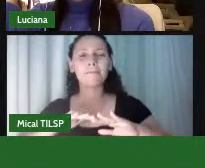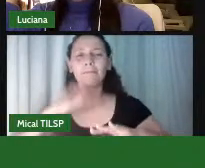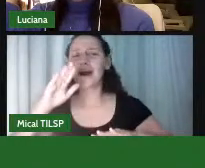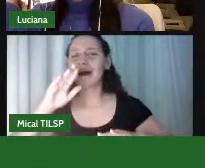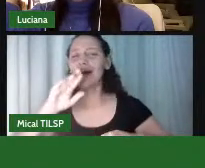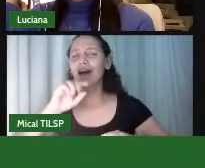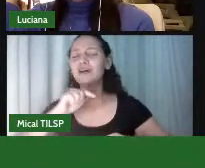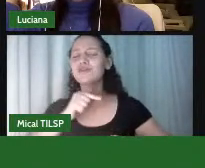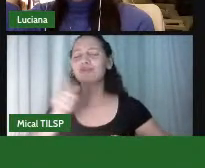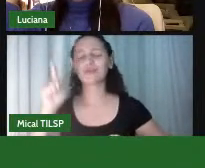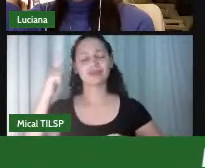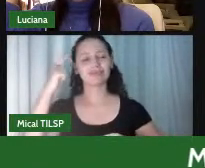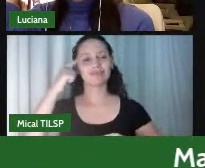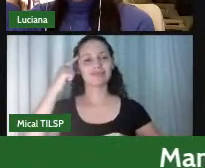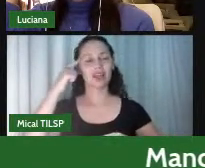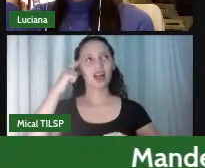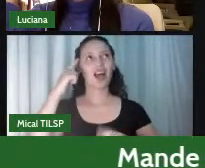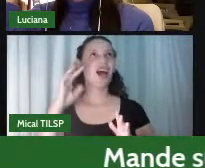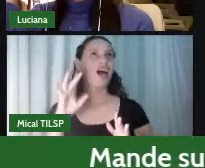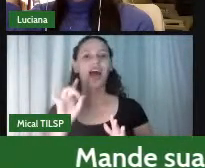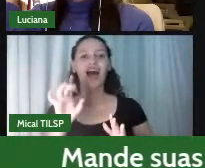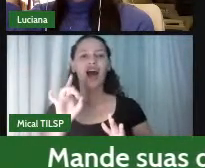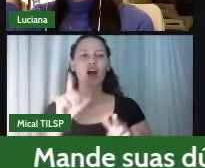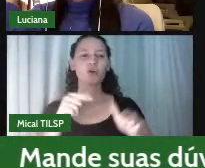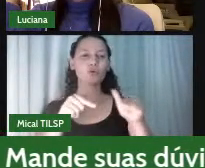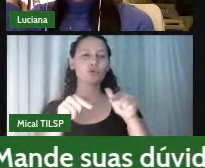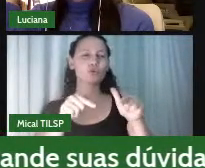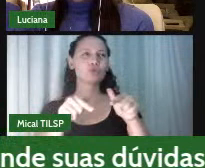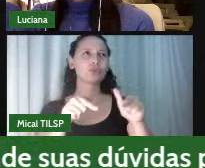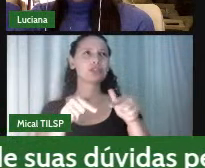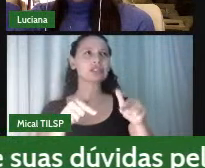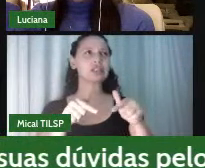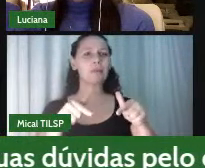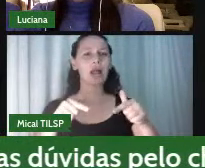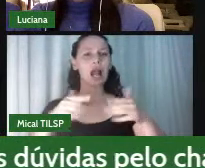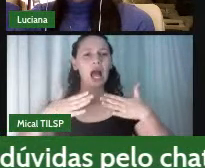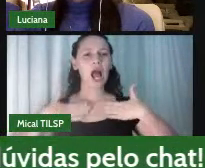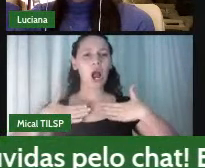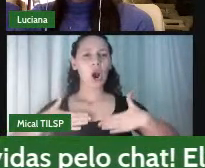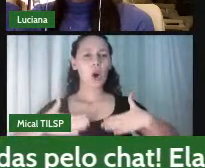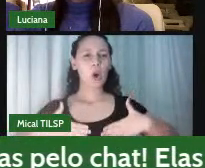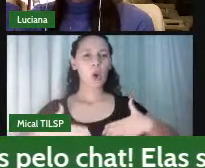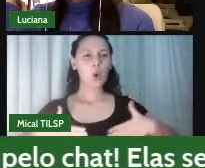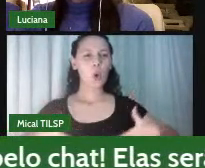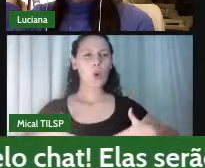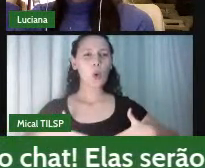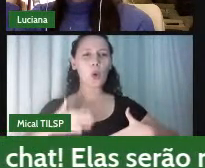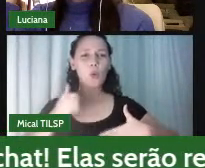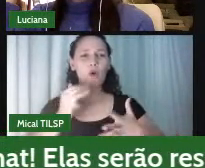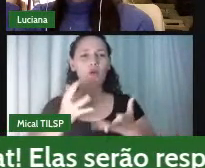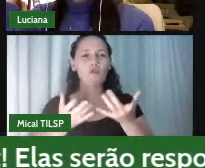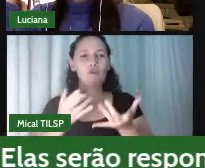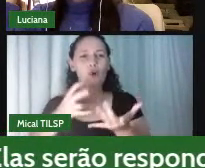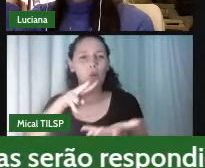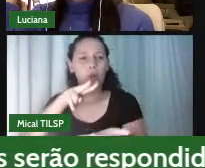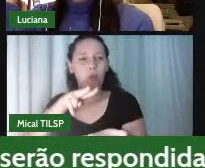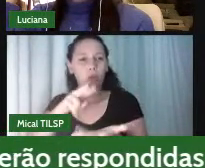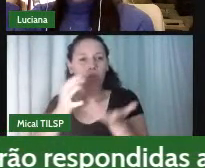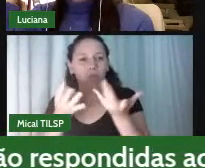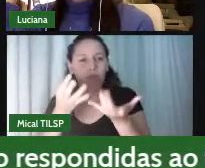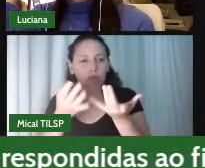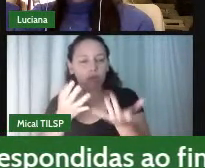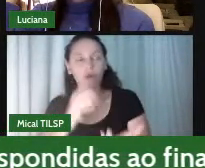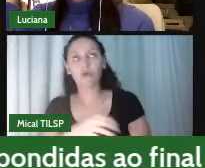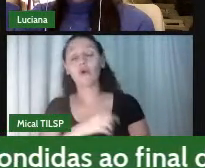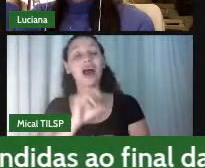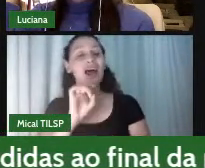né? Ah, eu só posso trabalhar com o corpo carbonizado lá no IML. Não, esse é um dos campos de atuação e um